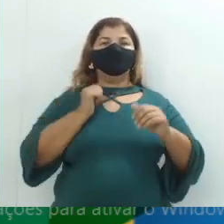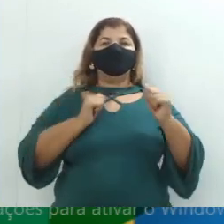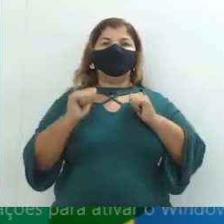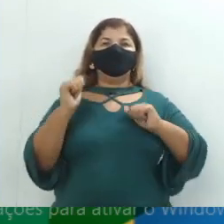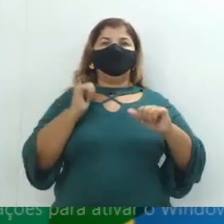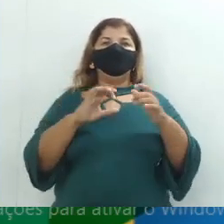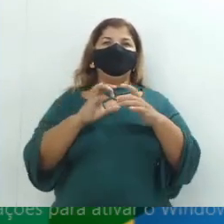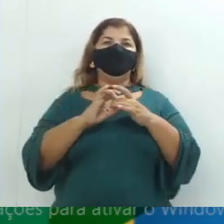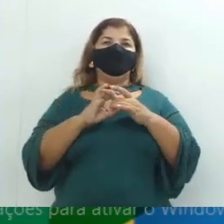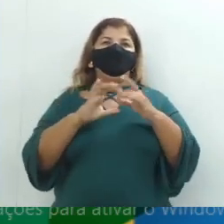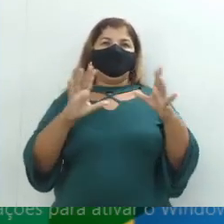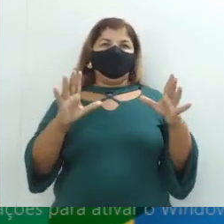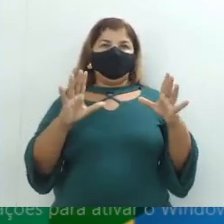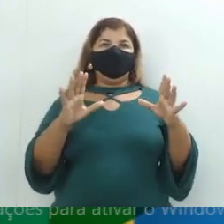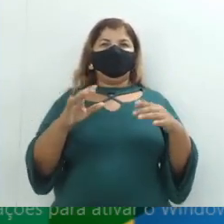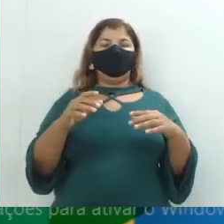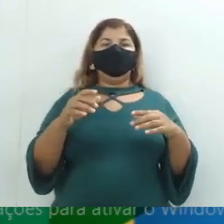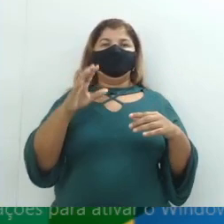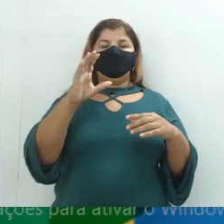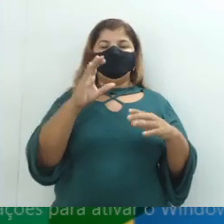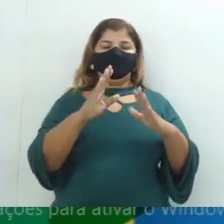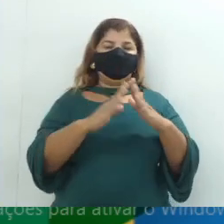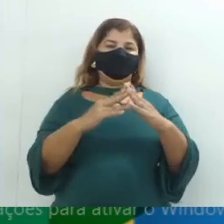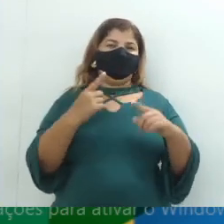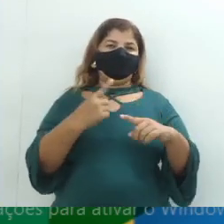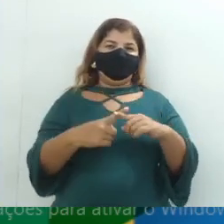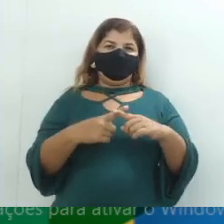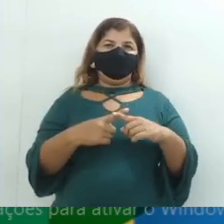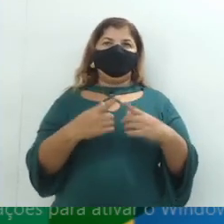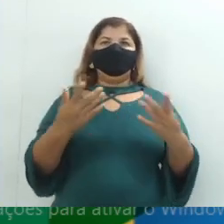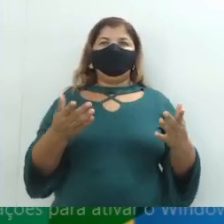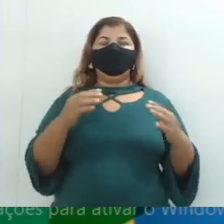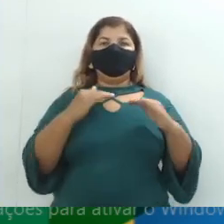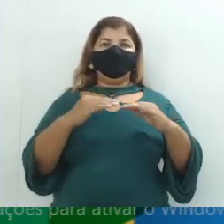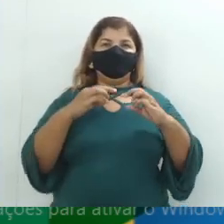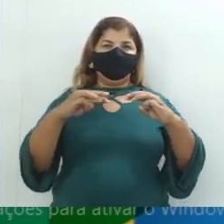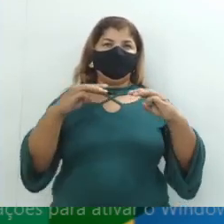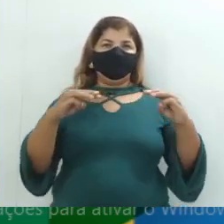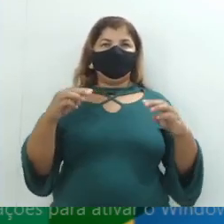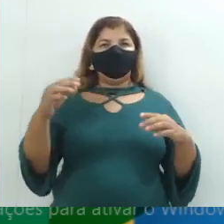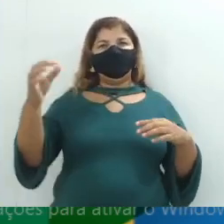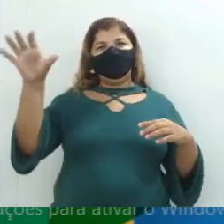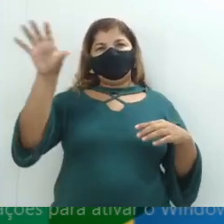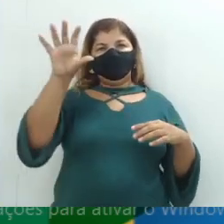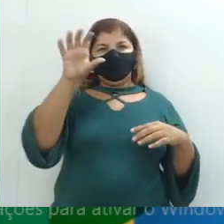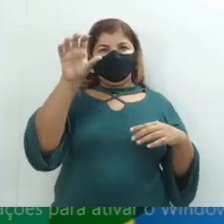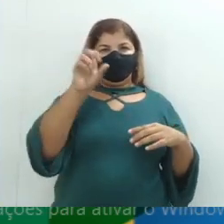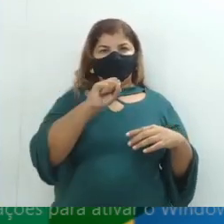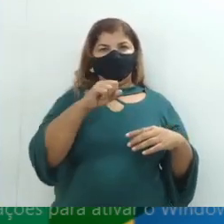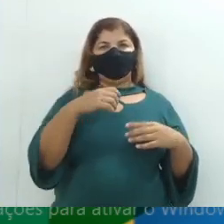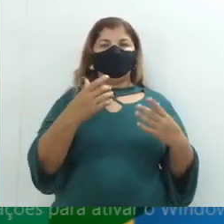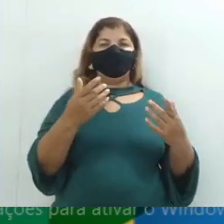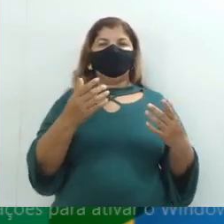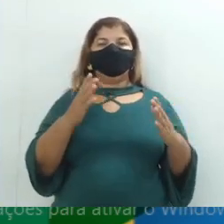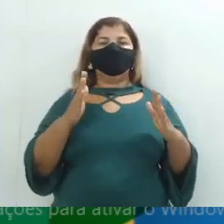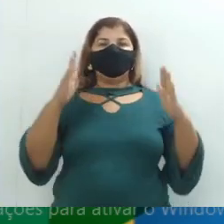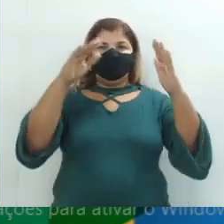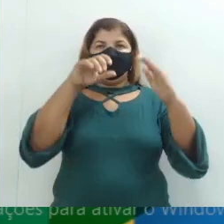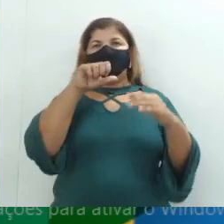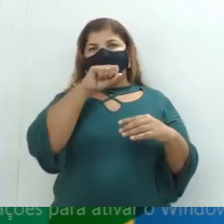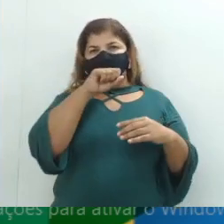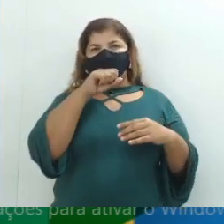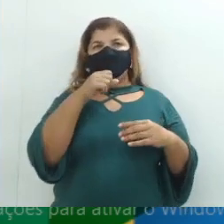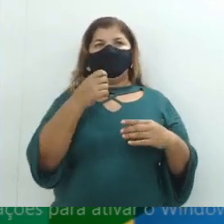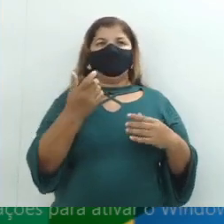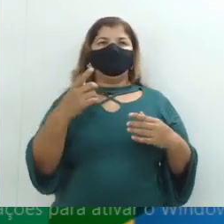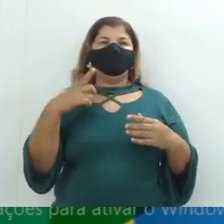O clero desprezava a missão espiritual. Muitos bispos levavam uma existência de prazer, o que ofendia